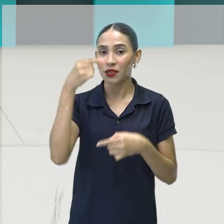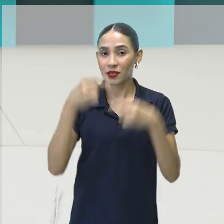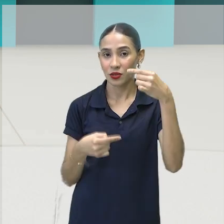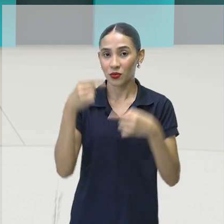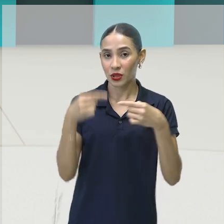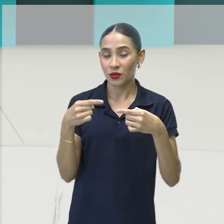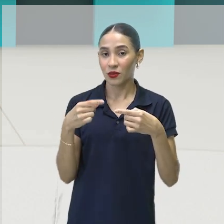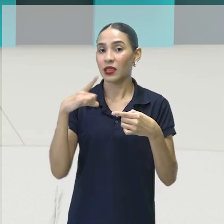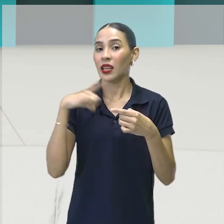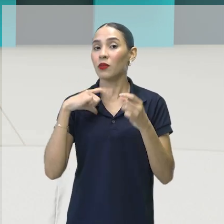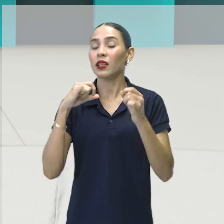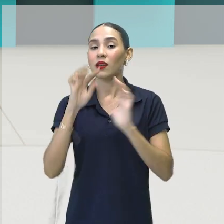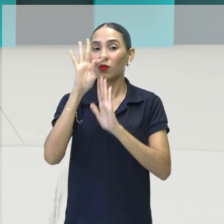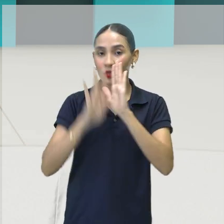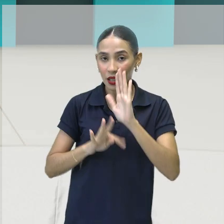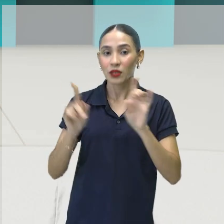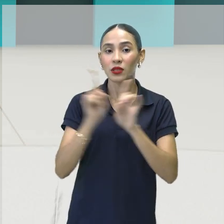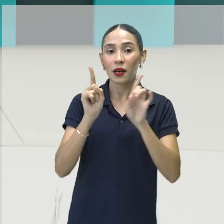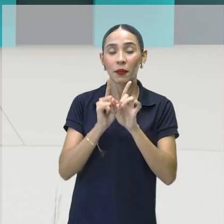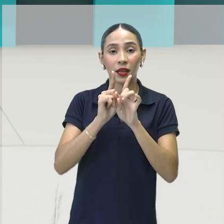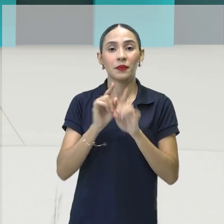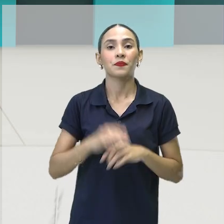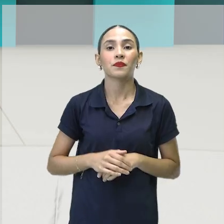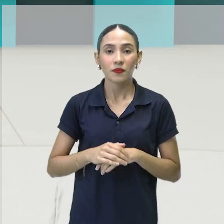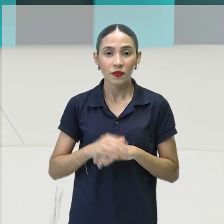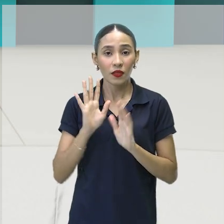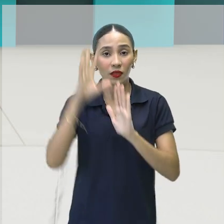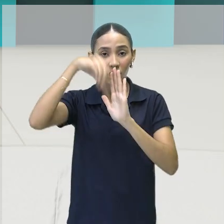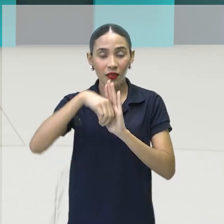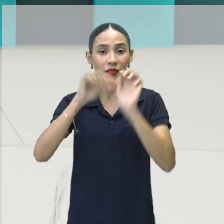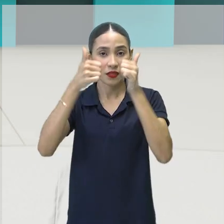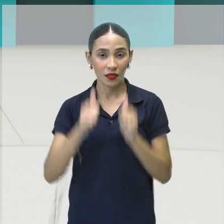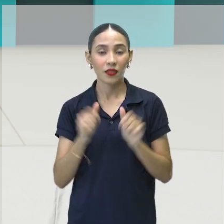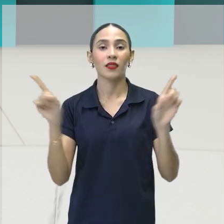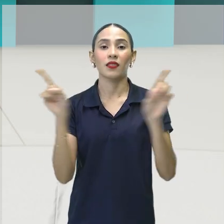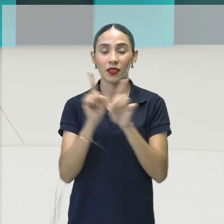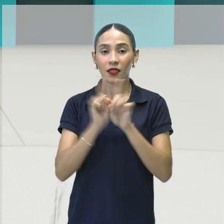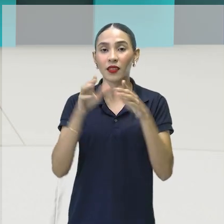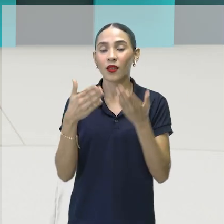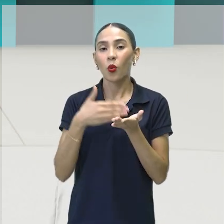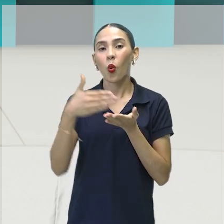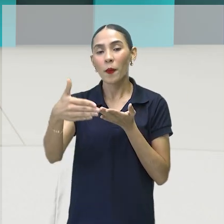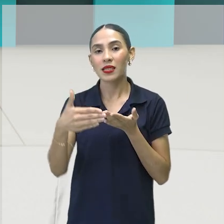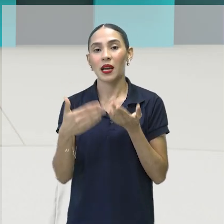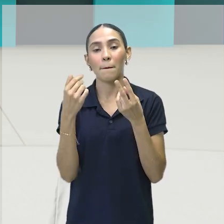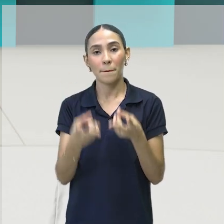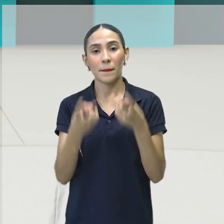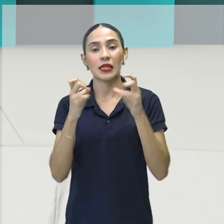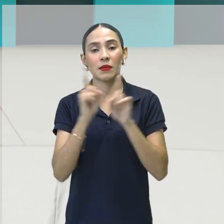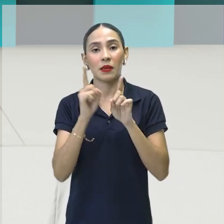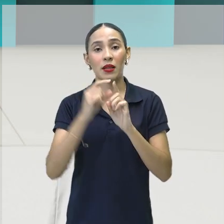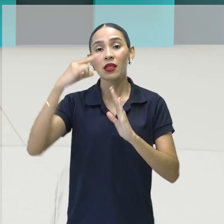dito, existe um texto também, que ele está subentendido. Então vamos começar a perceber que